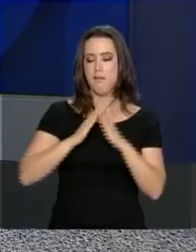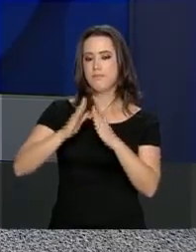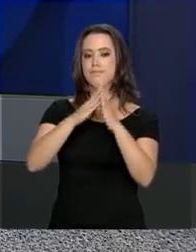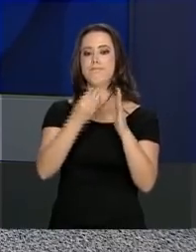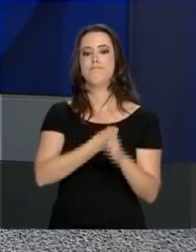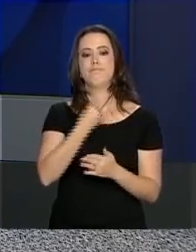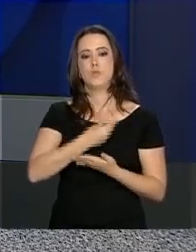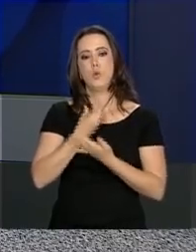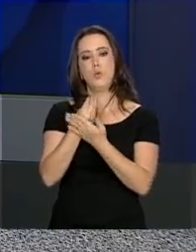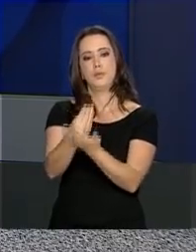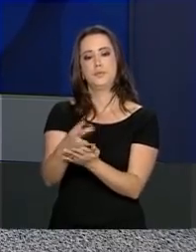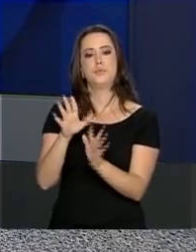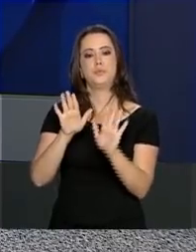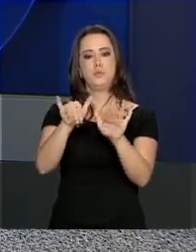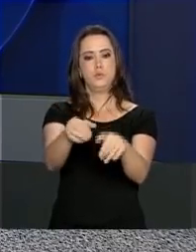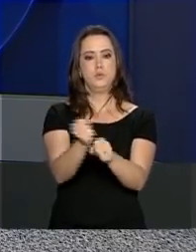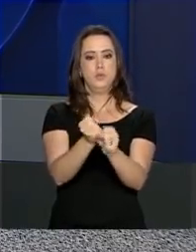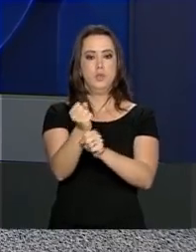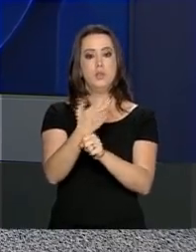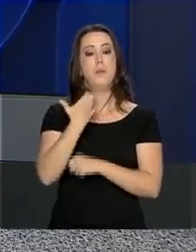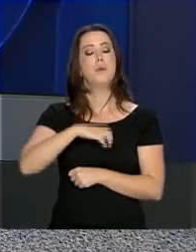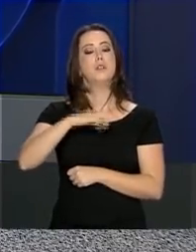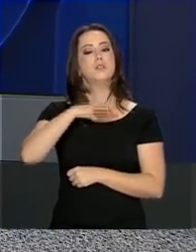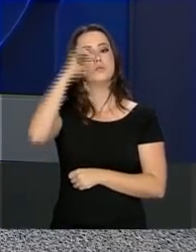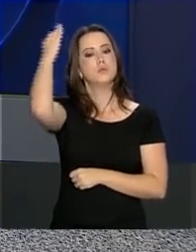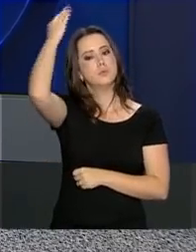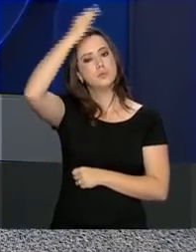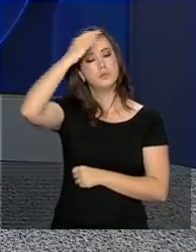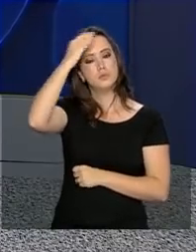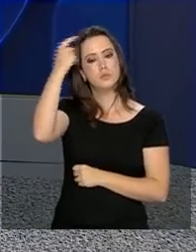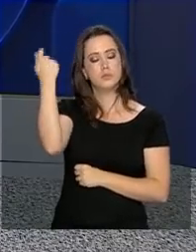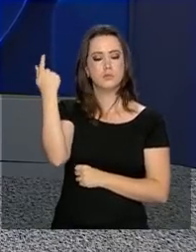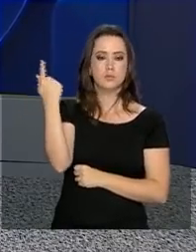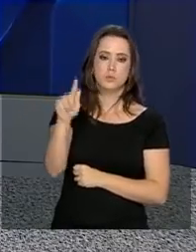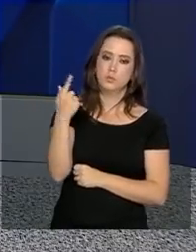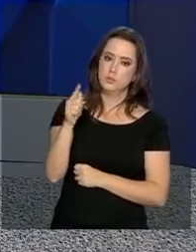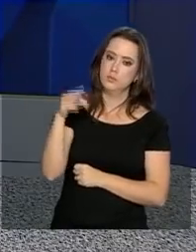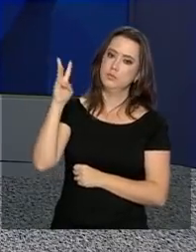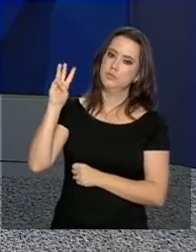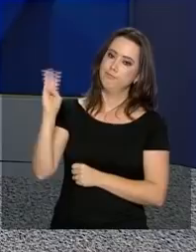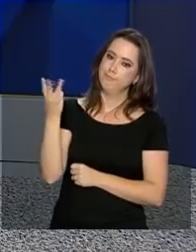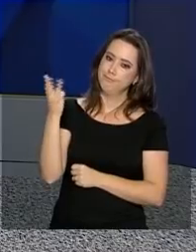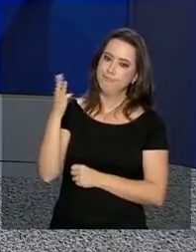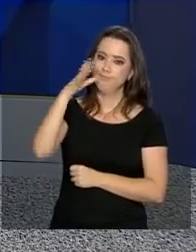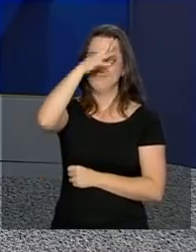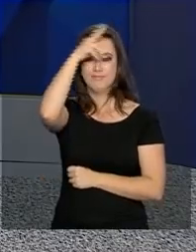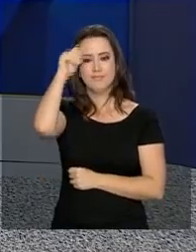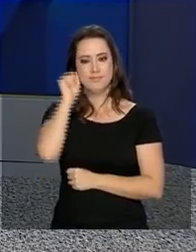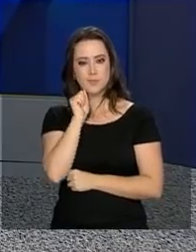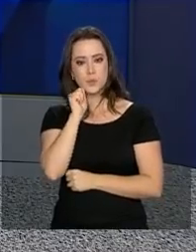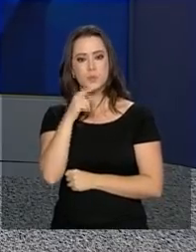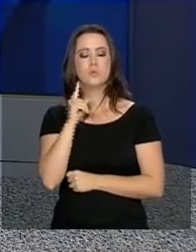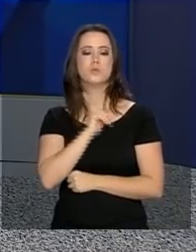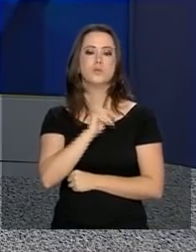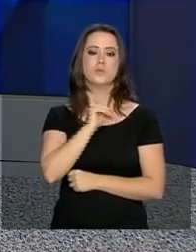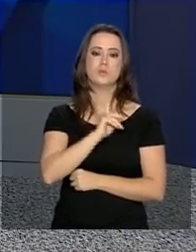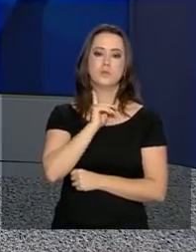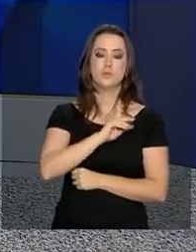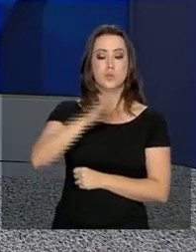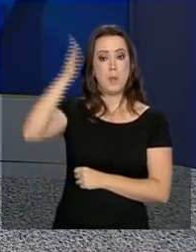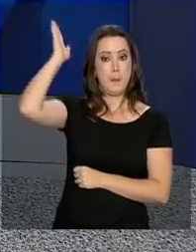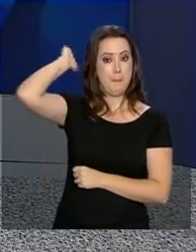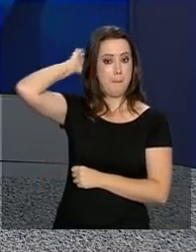ser entregues até o final do ano nos estados da bahia espírito santo goiás maranhão mato grosso do sul